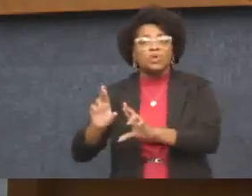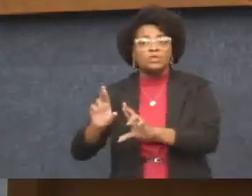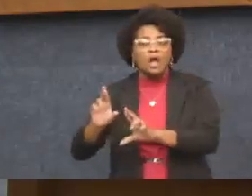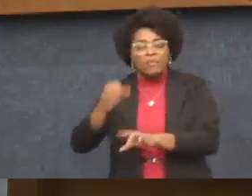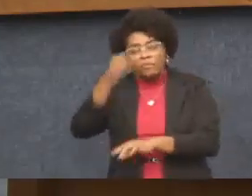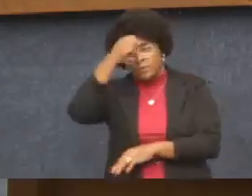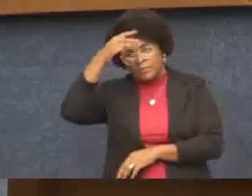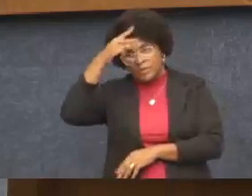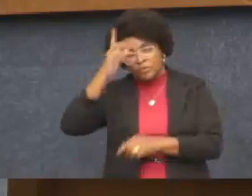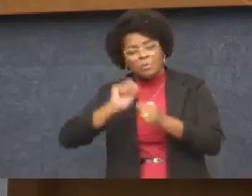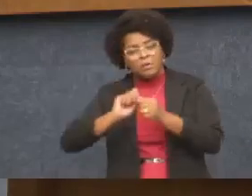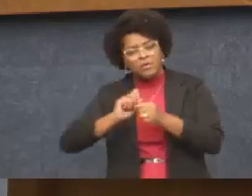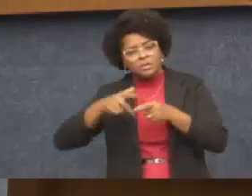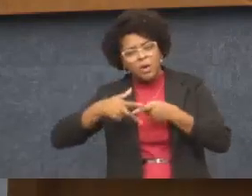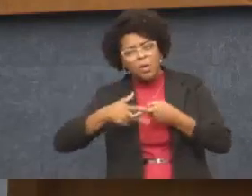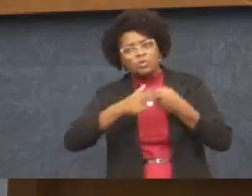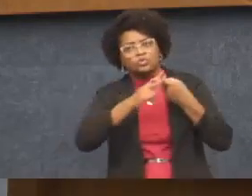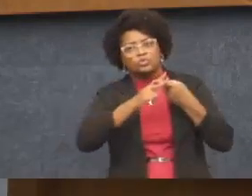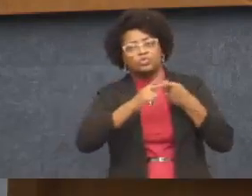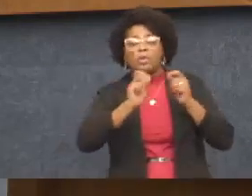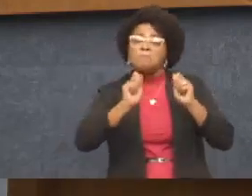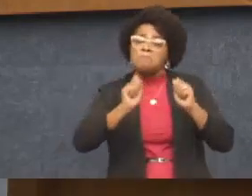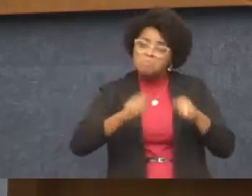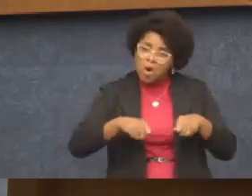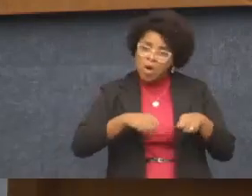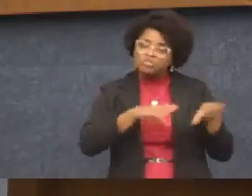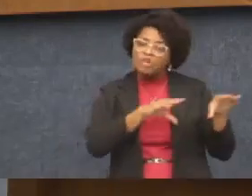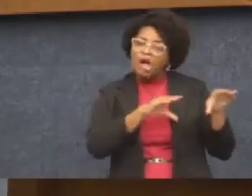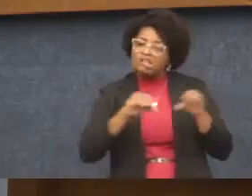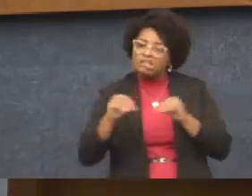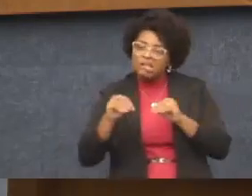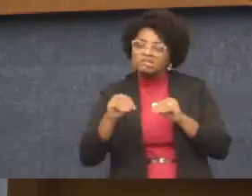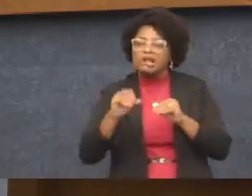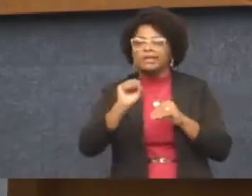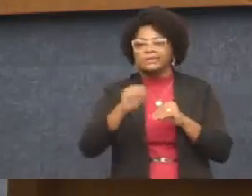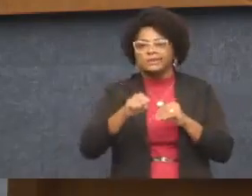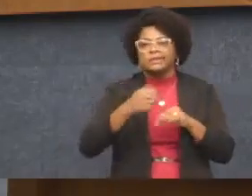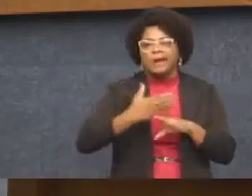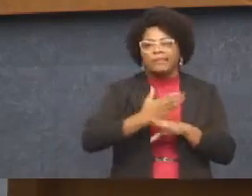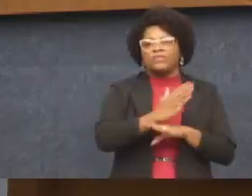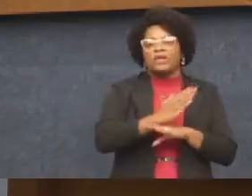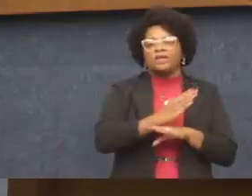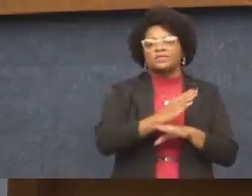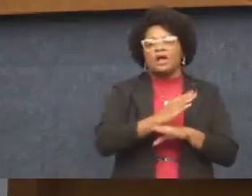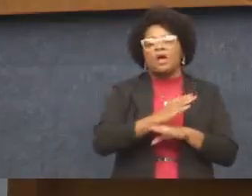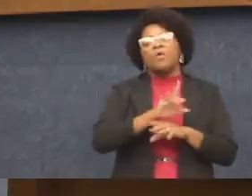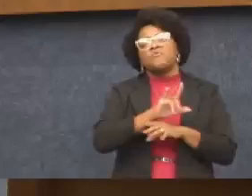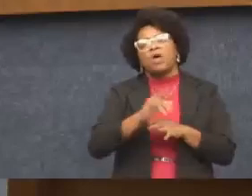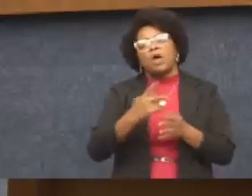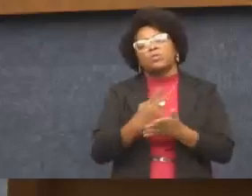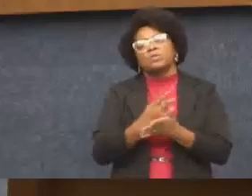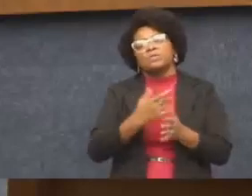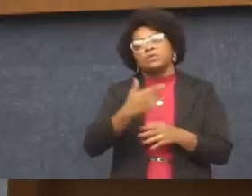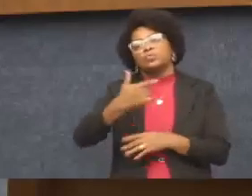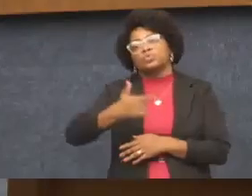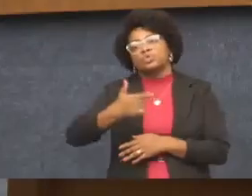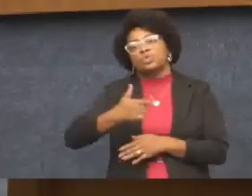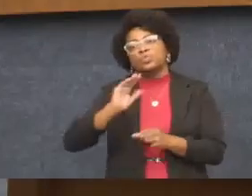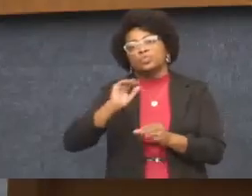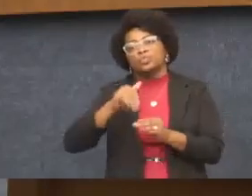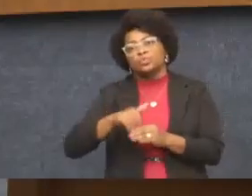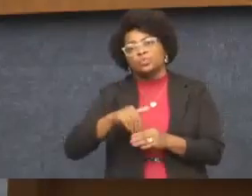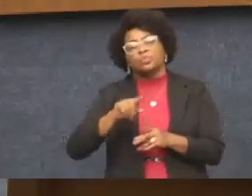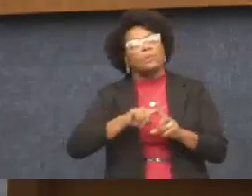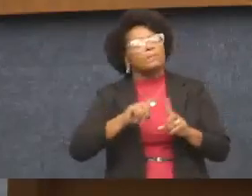Isso pode atrasar a aprovação, com certeza vai atrasar a aprovação do projeto em segundo turno, mas não vai impactar na eleição do dia 3, já que